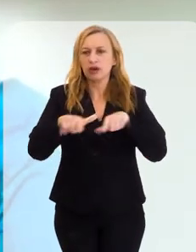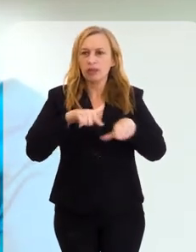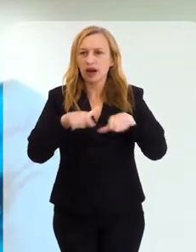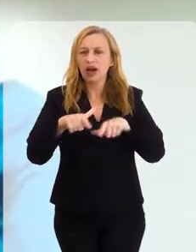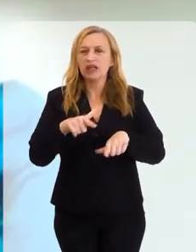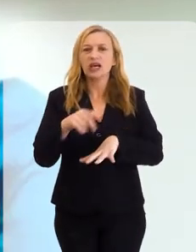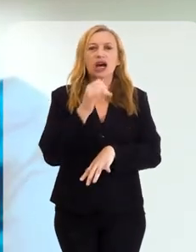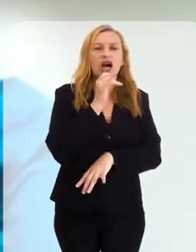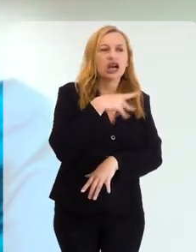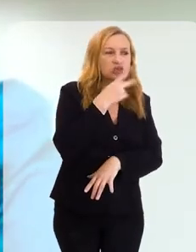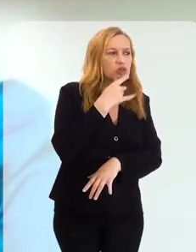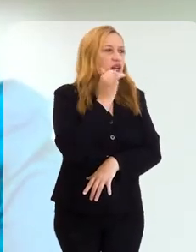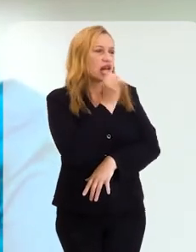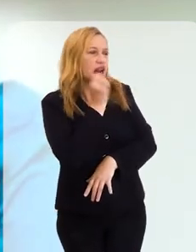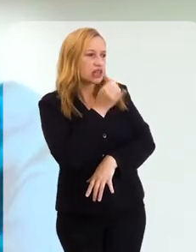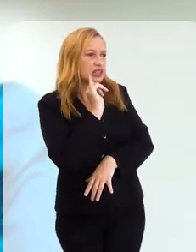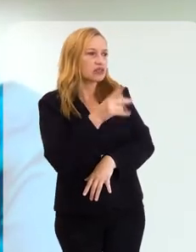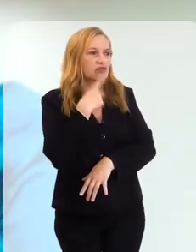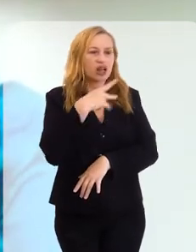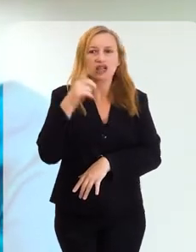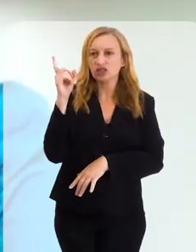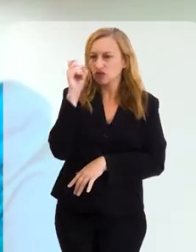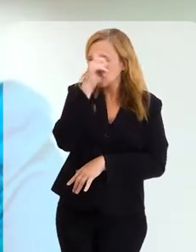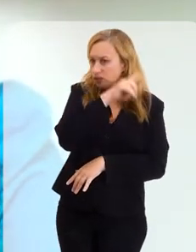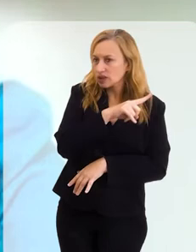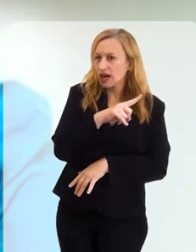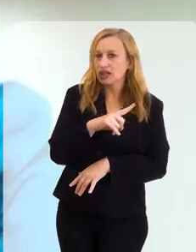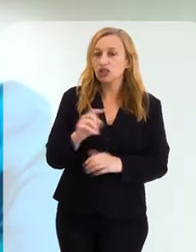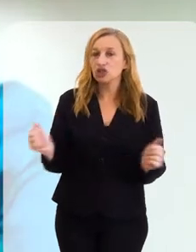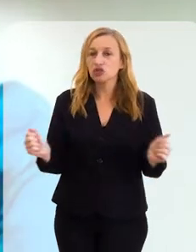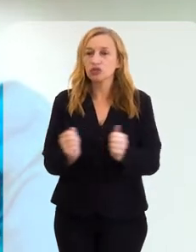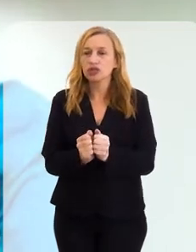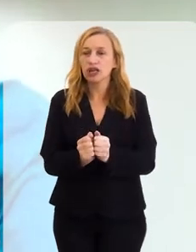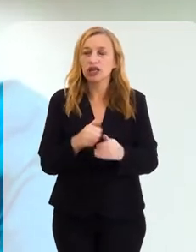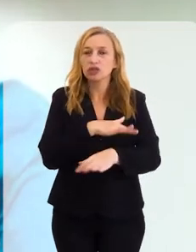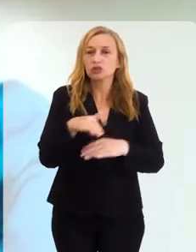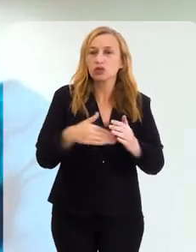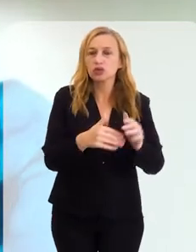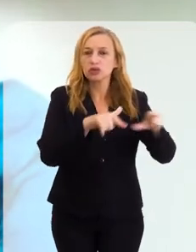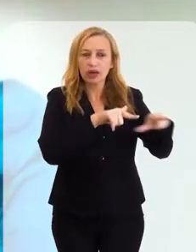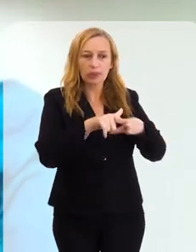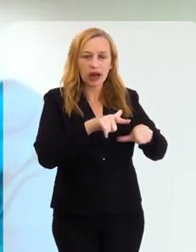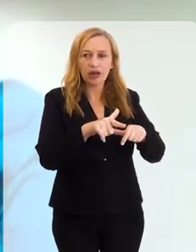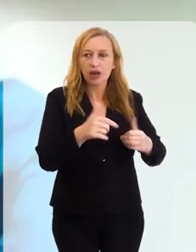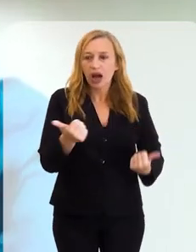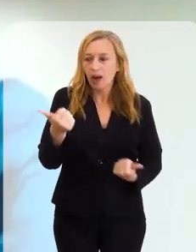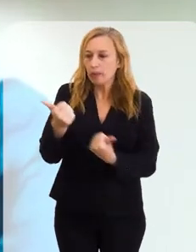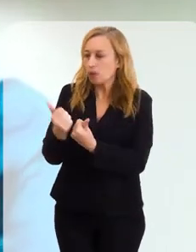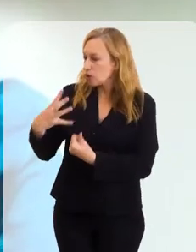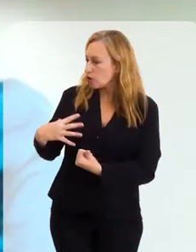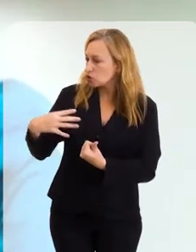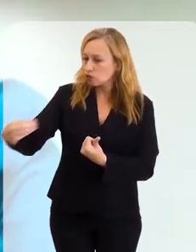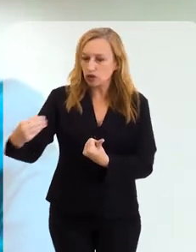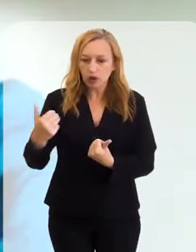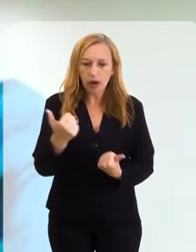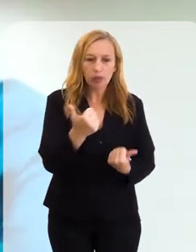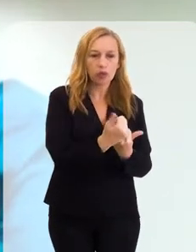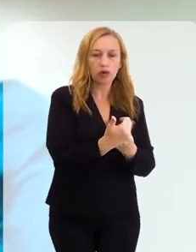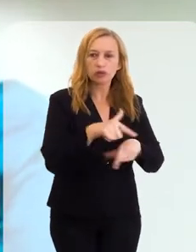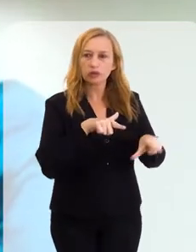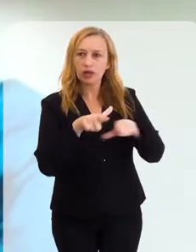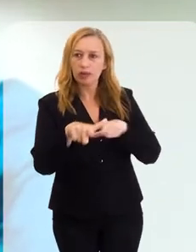mulheres relatando muita dificuldade de conciliar as tarefas e cuidados dos filhos e apoio